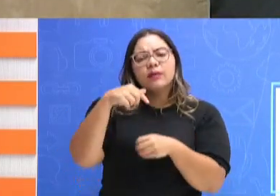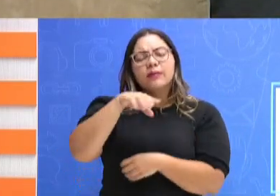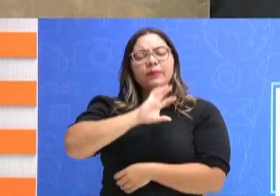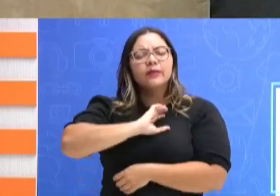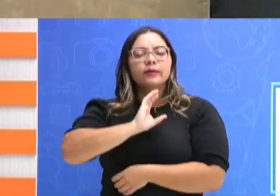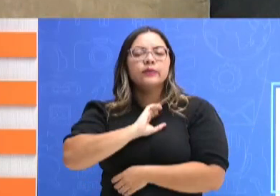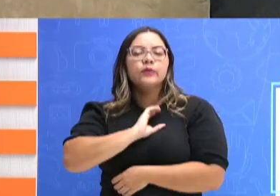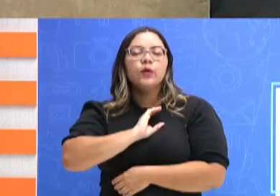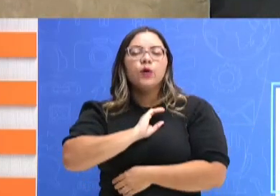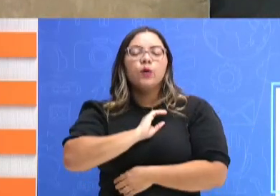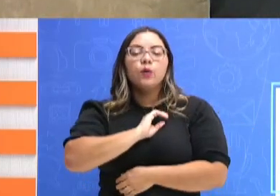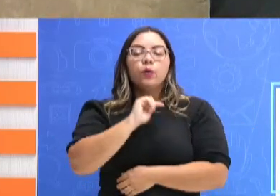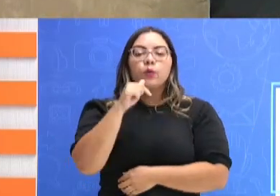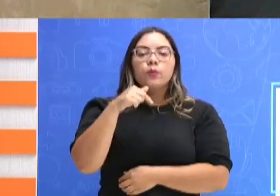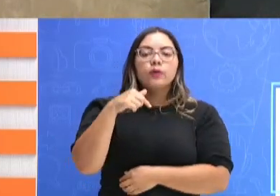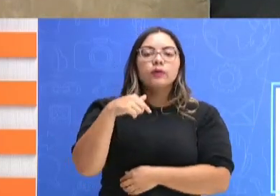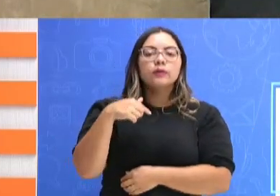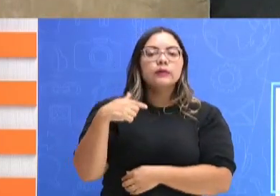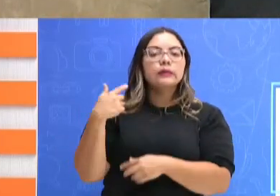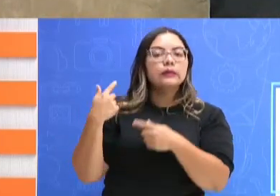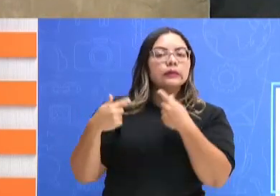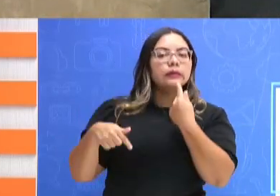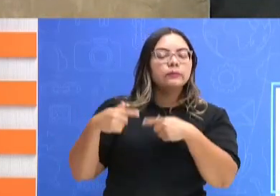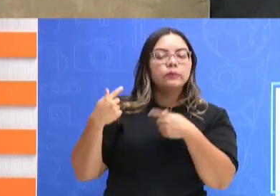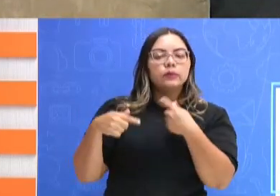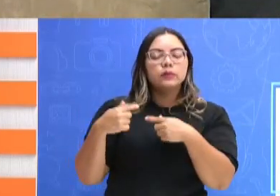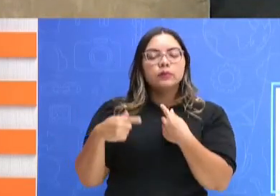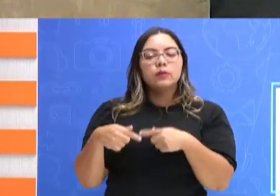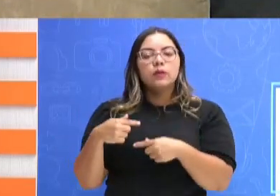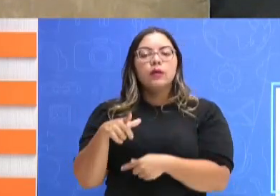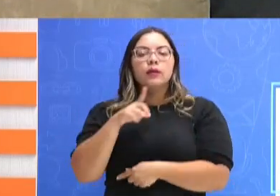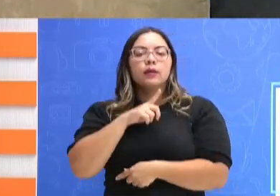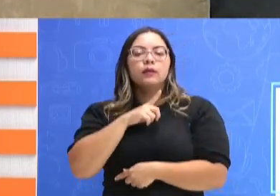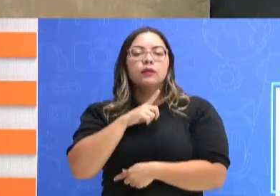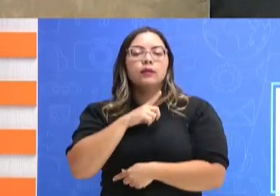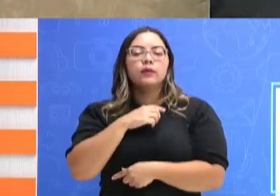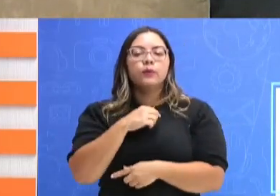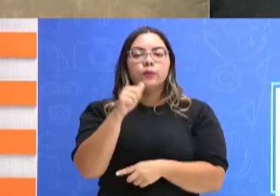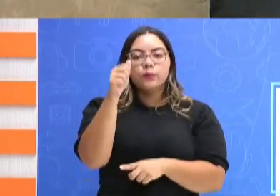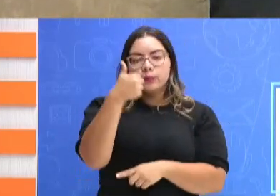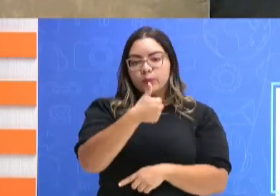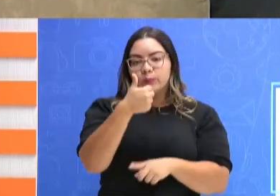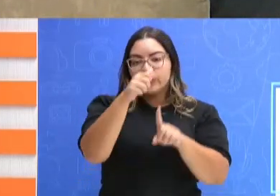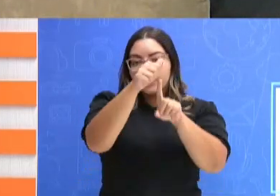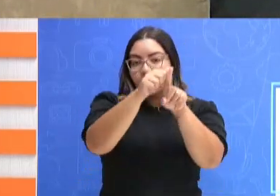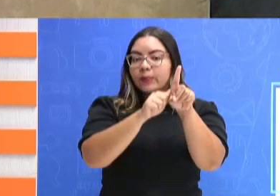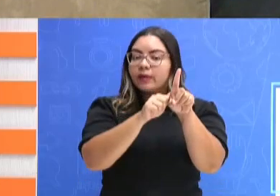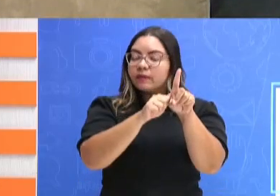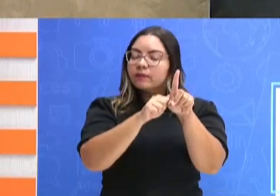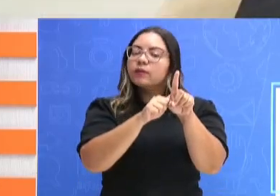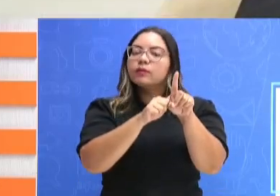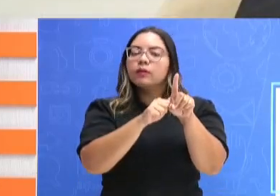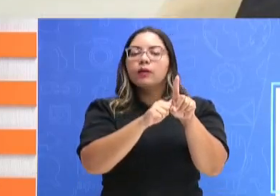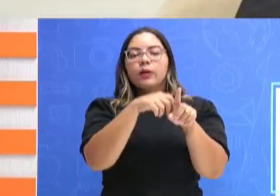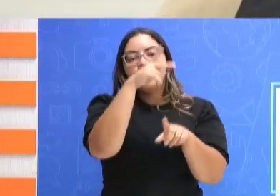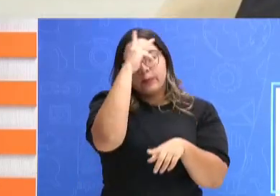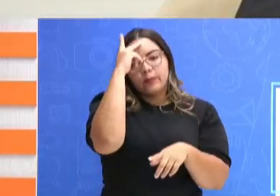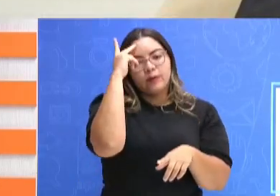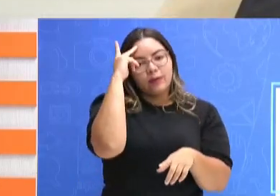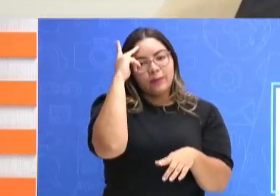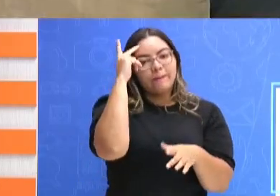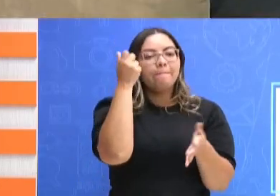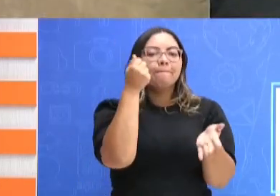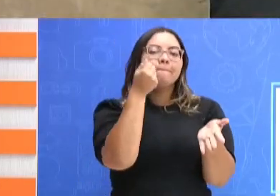Caxias, uma das políticas muito positivas que o senhor sempre adotou desde o primeiro mês da sua gestão é o pagamento em